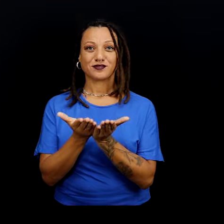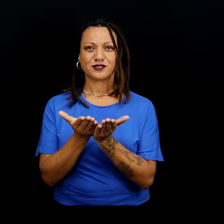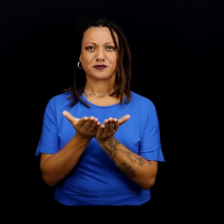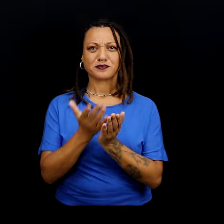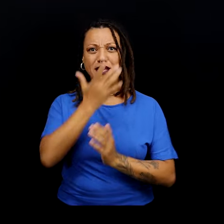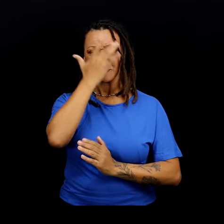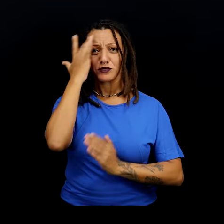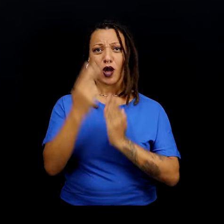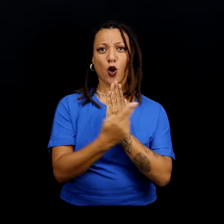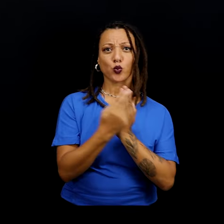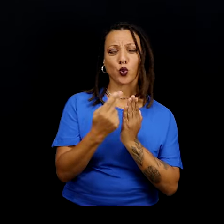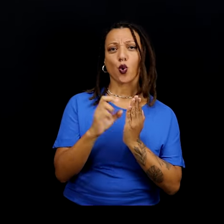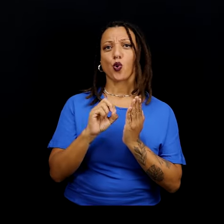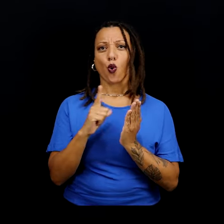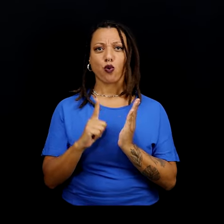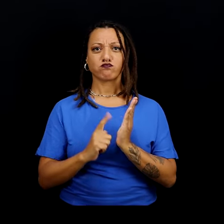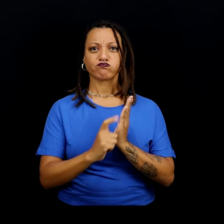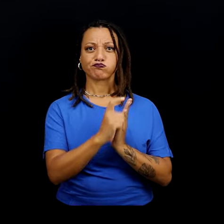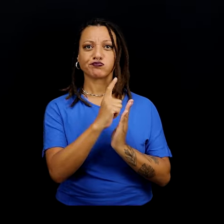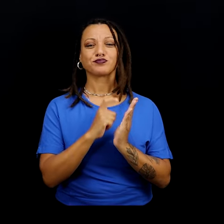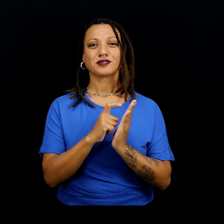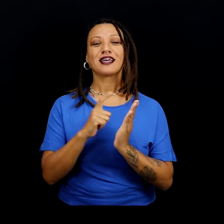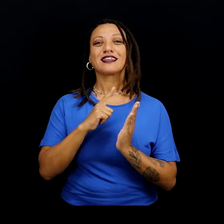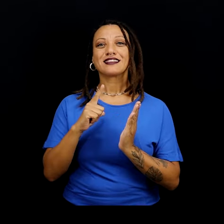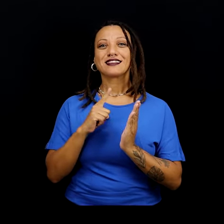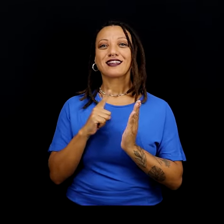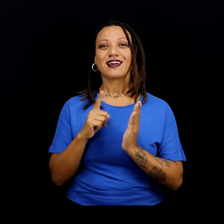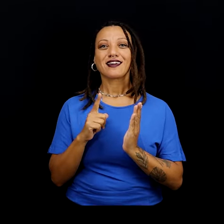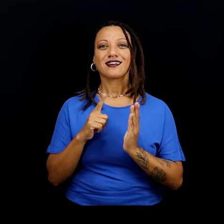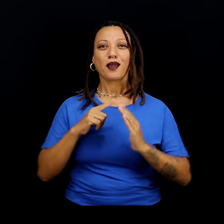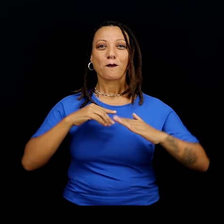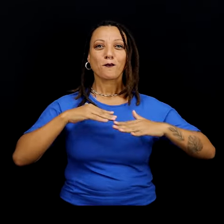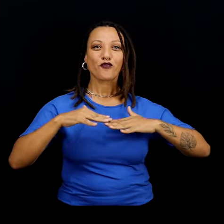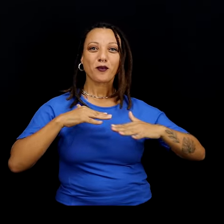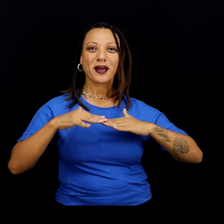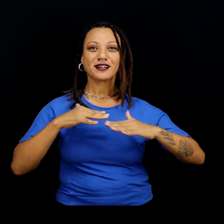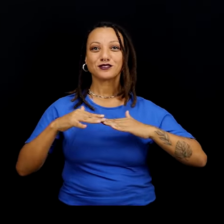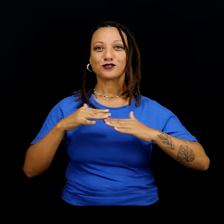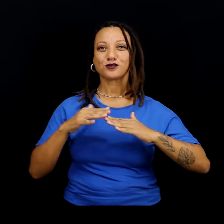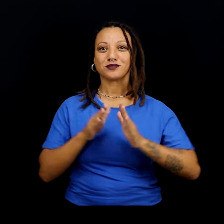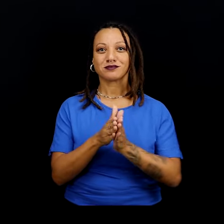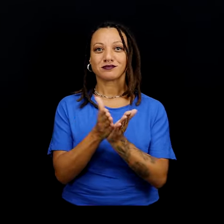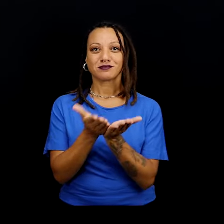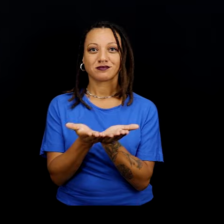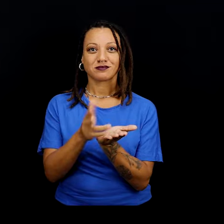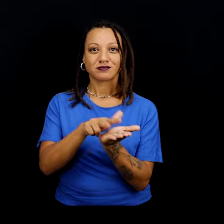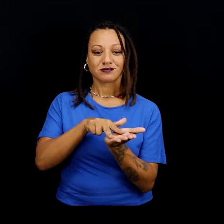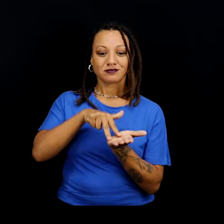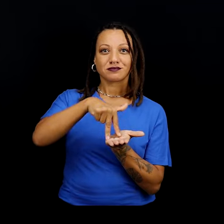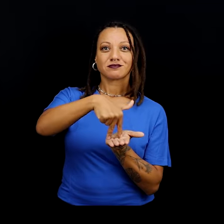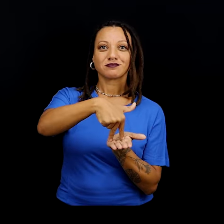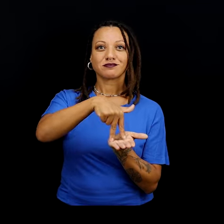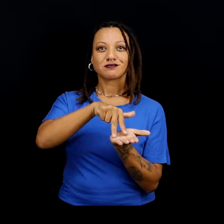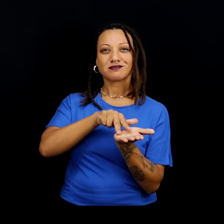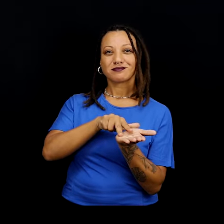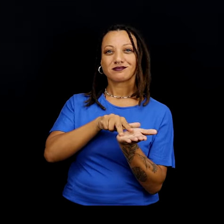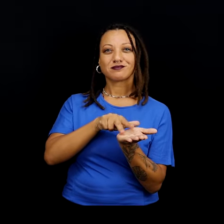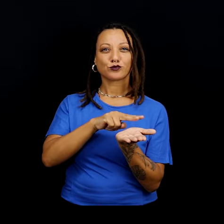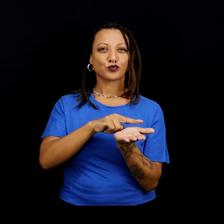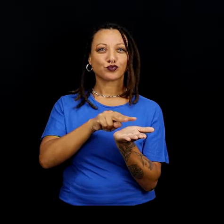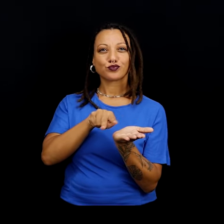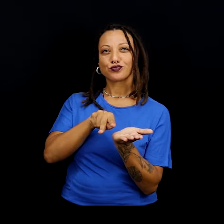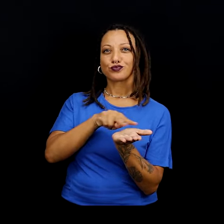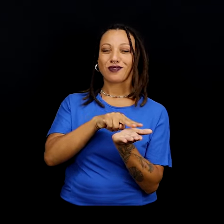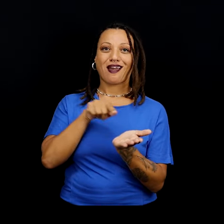que os autores, ou as pessoas retratadas nos livros, se relacionam com algum movimento mecânico. E é